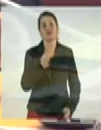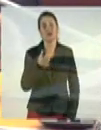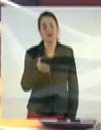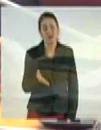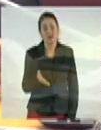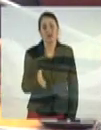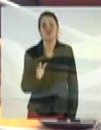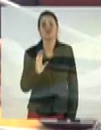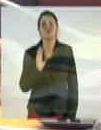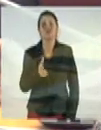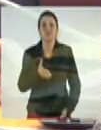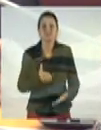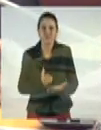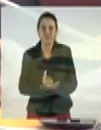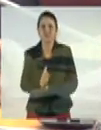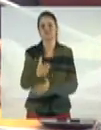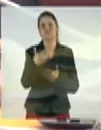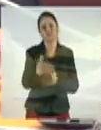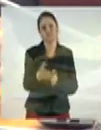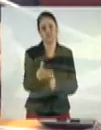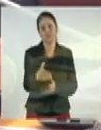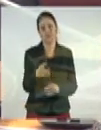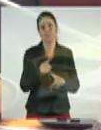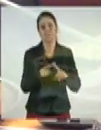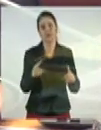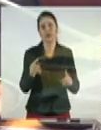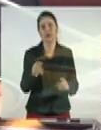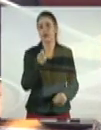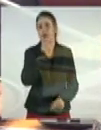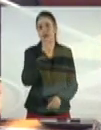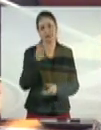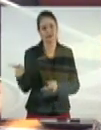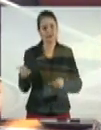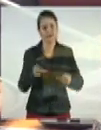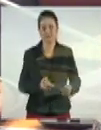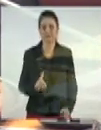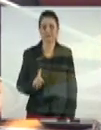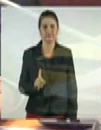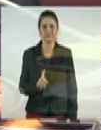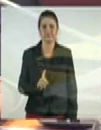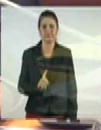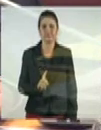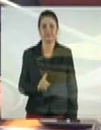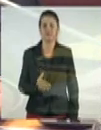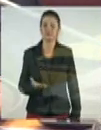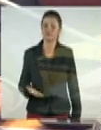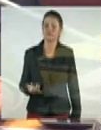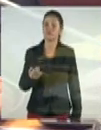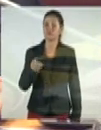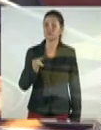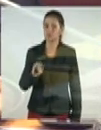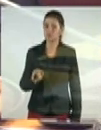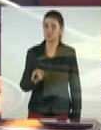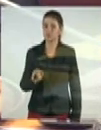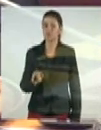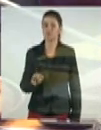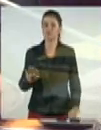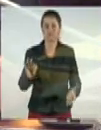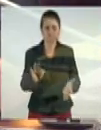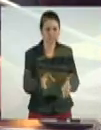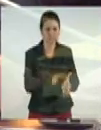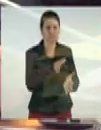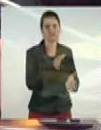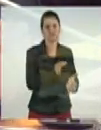concurso público Ora se ele são excedentes e são contratado